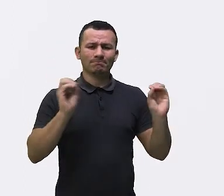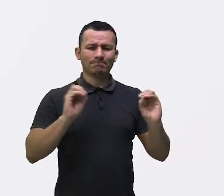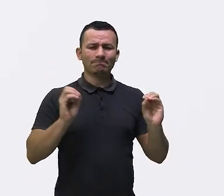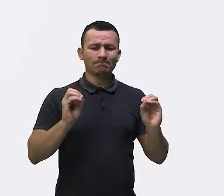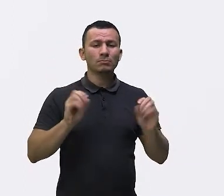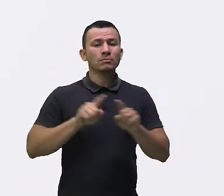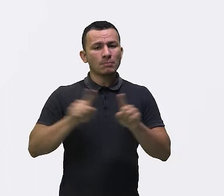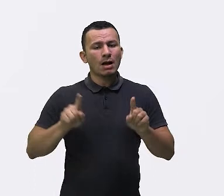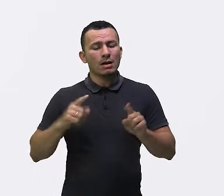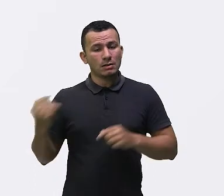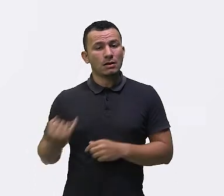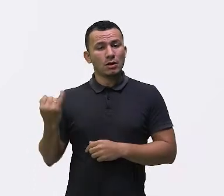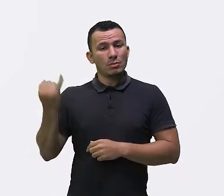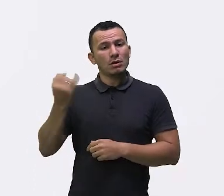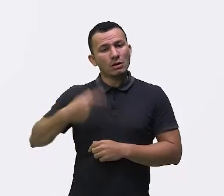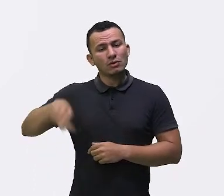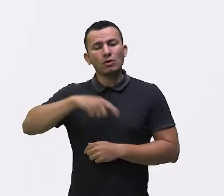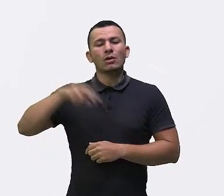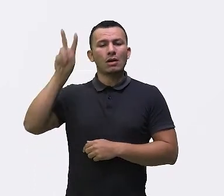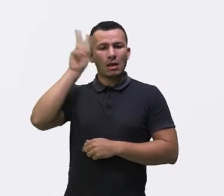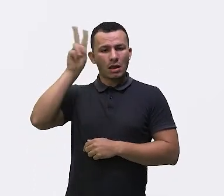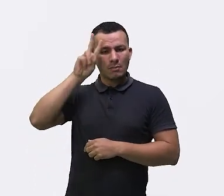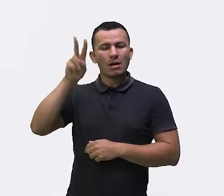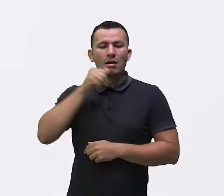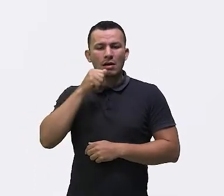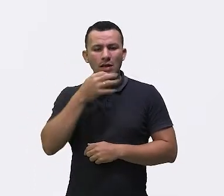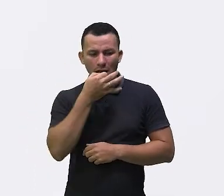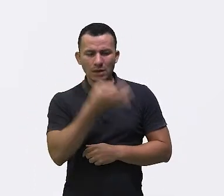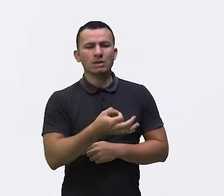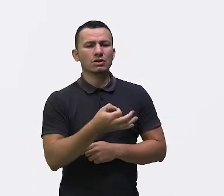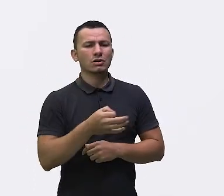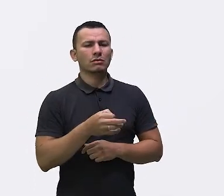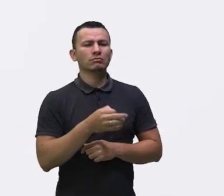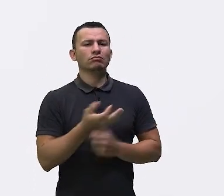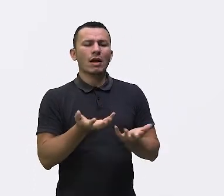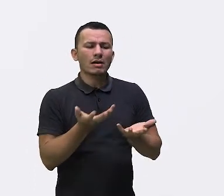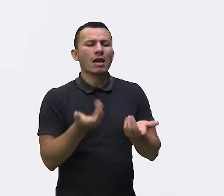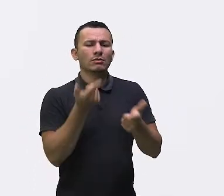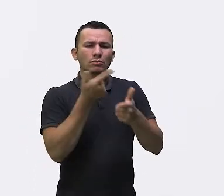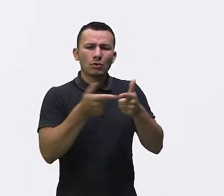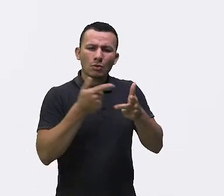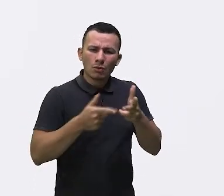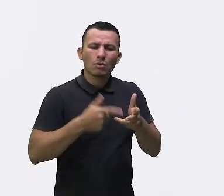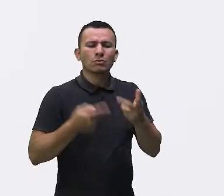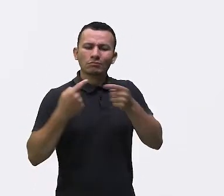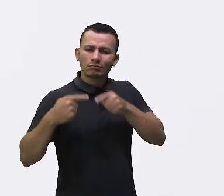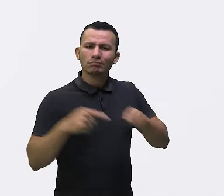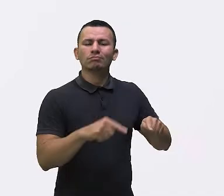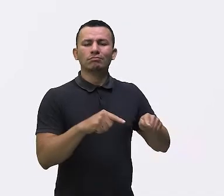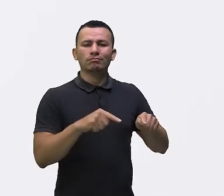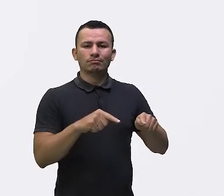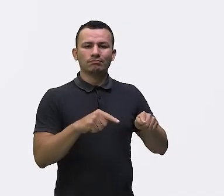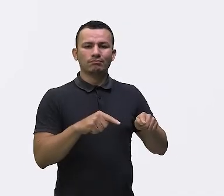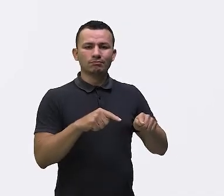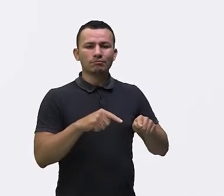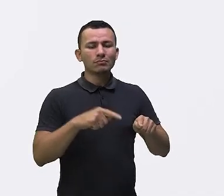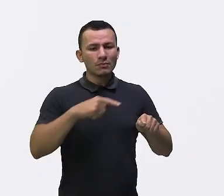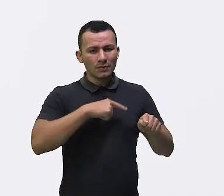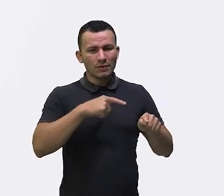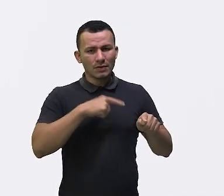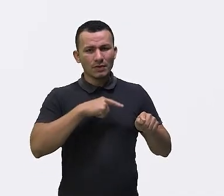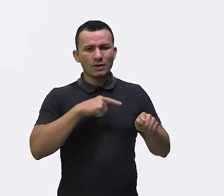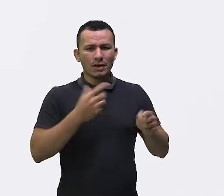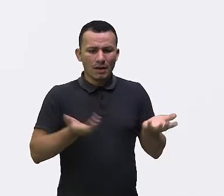ele, é importante retomar a crítica ao sistema visando sanar contradições que estão evidenciadas